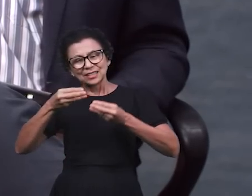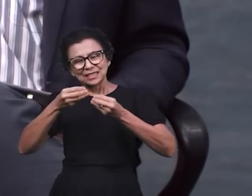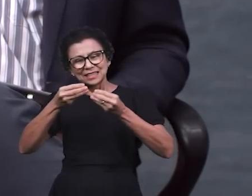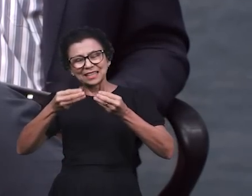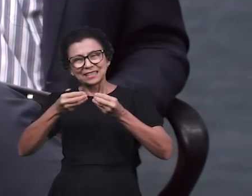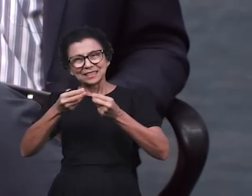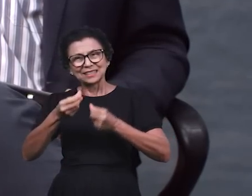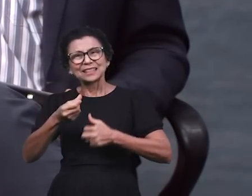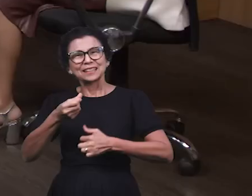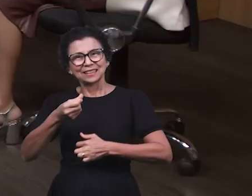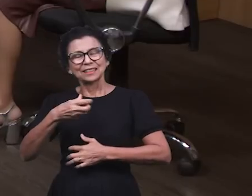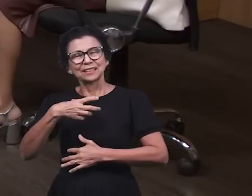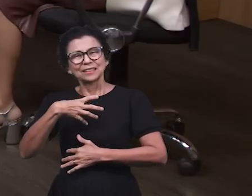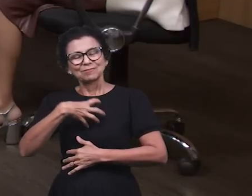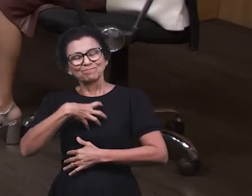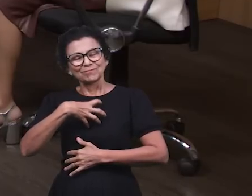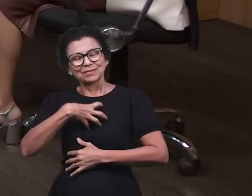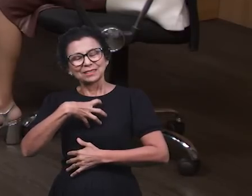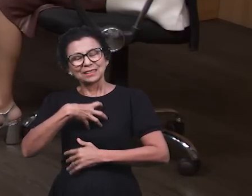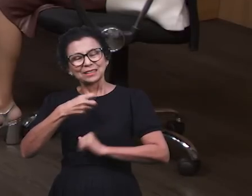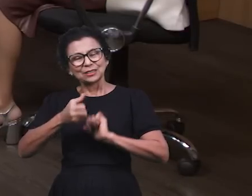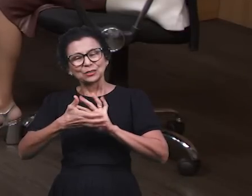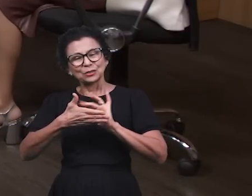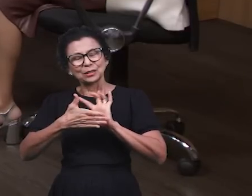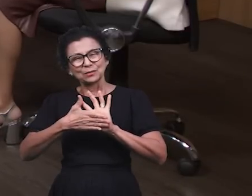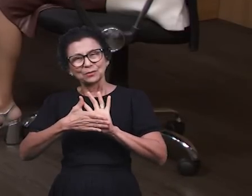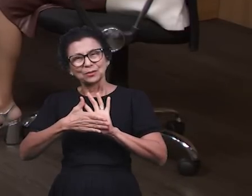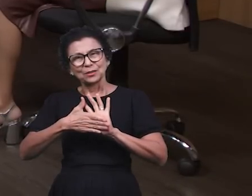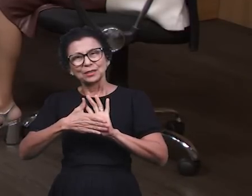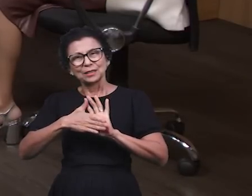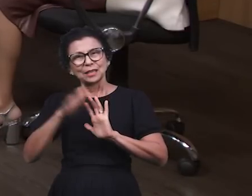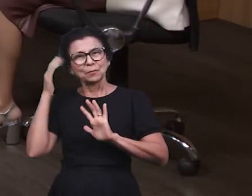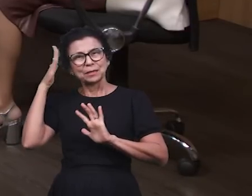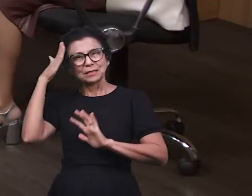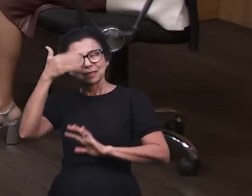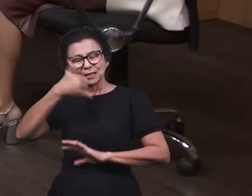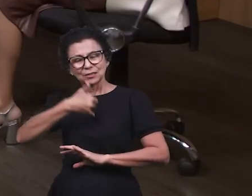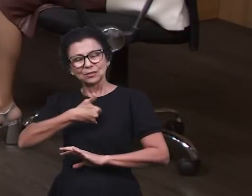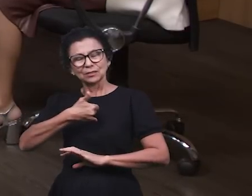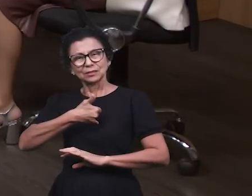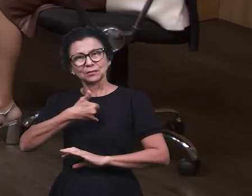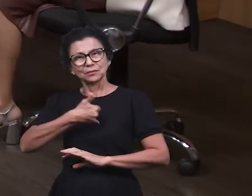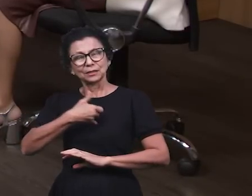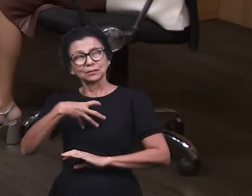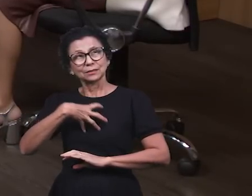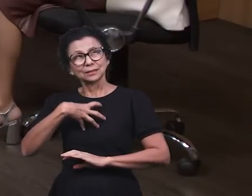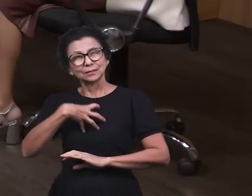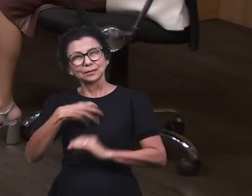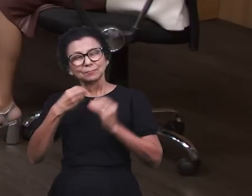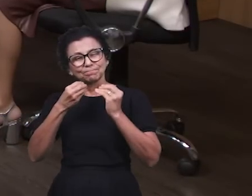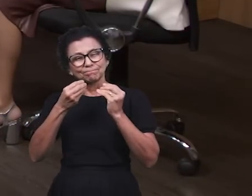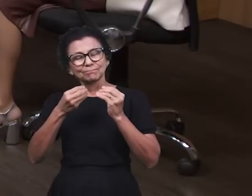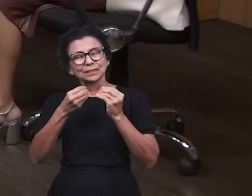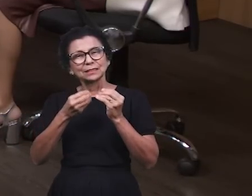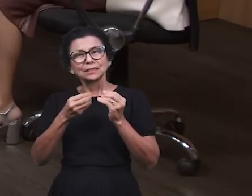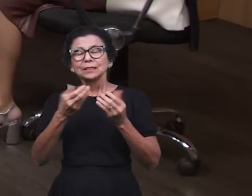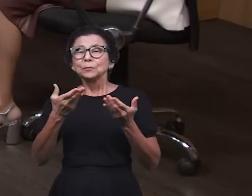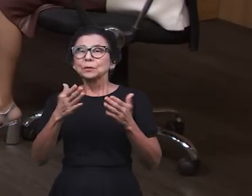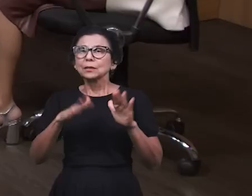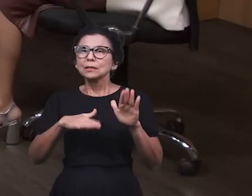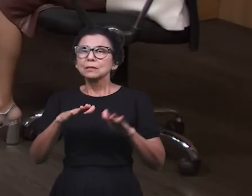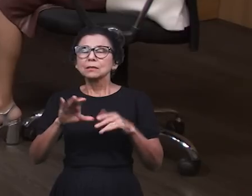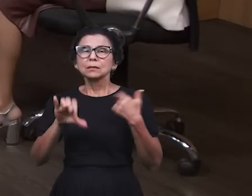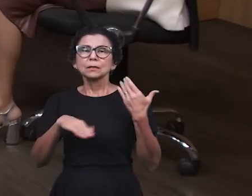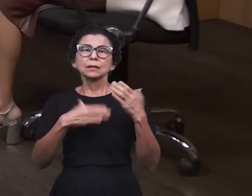essência do louvor, o que o louvor ele quer te transmitir. Então, quando você sente isso, porque às vezes